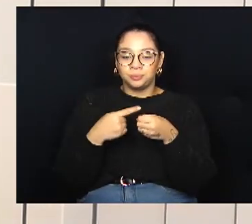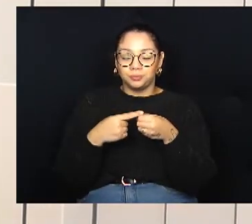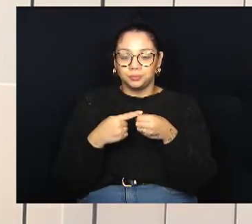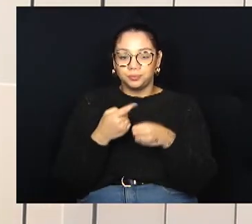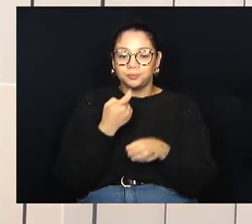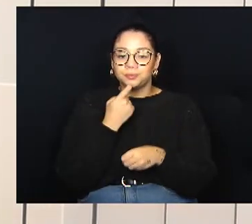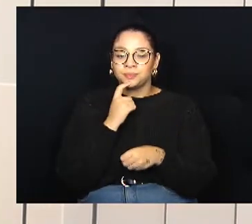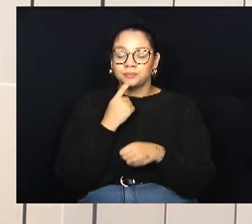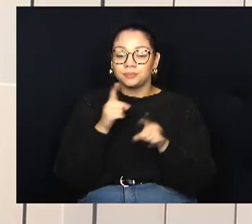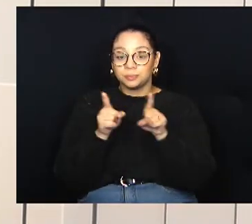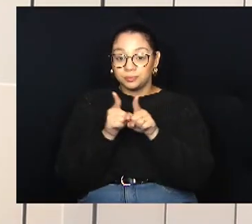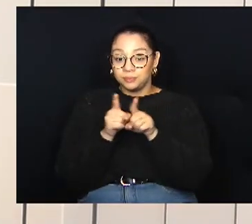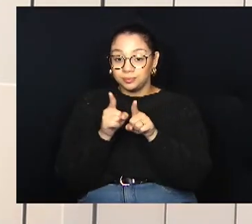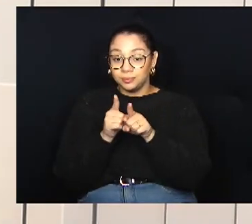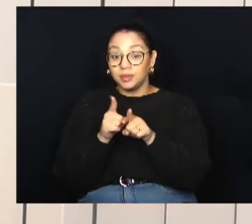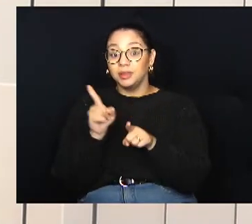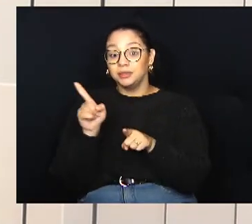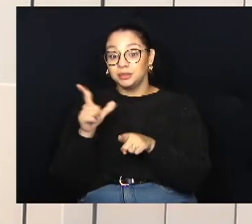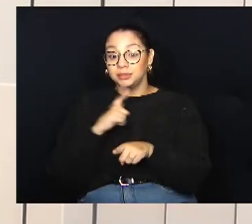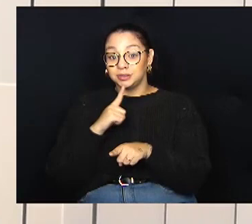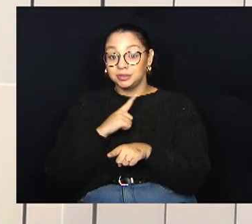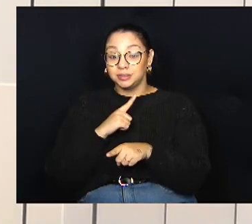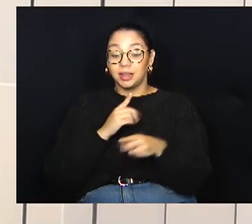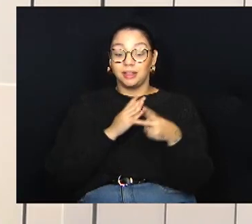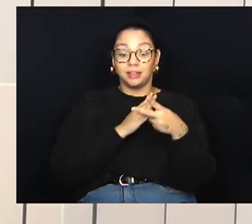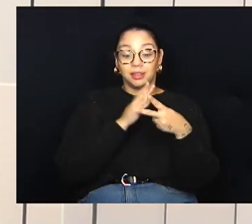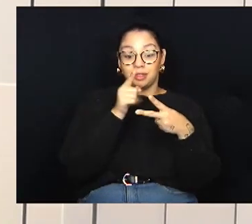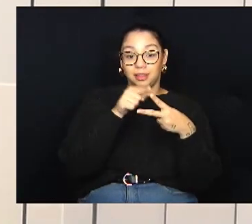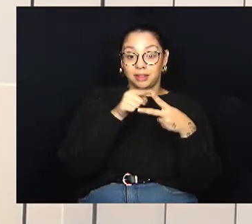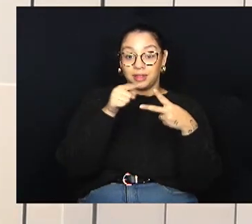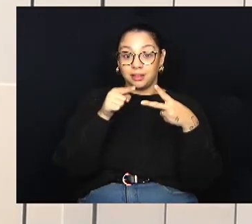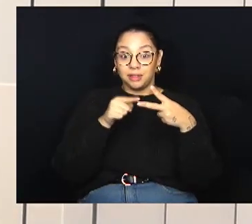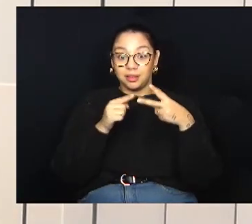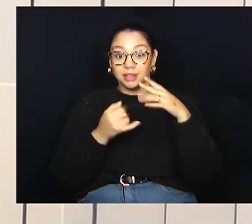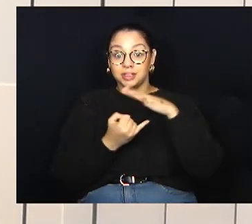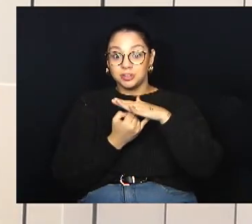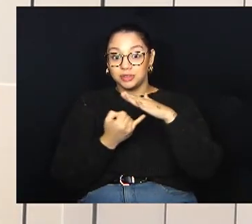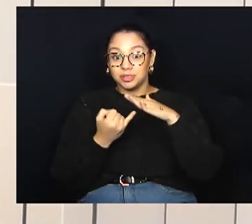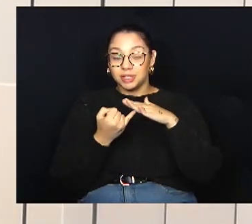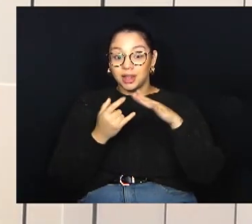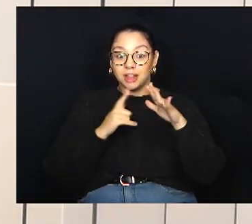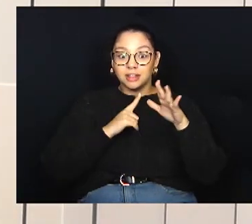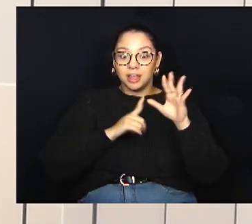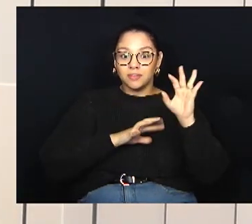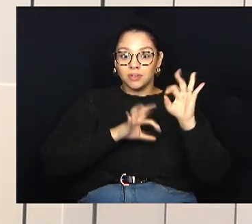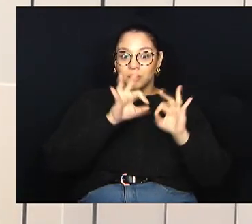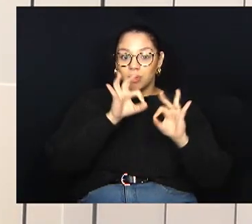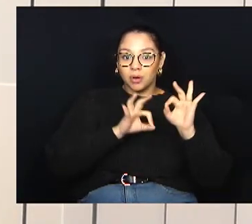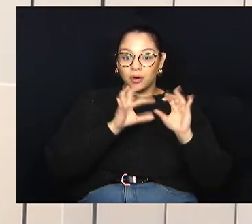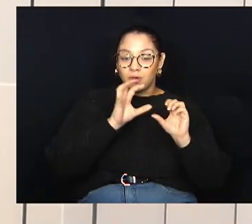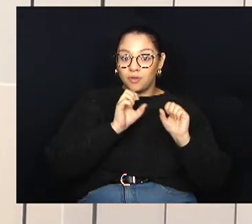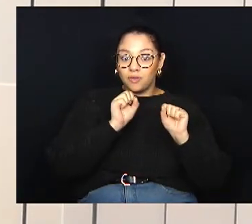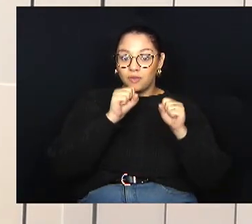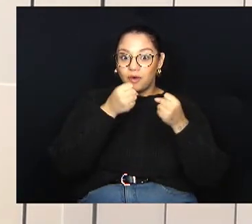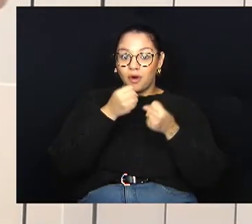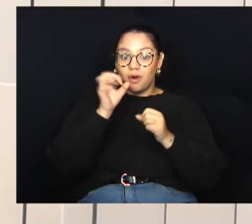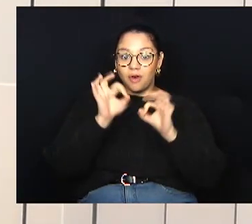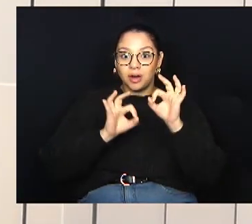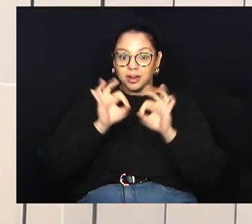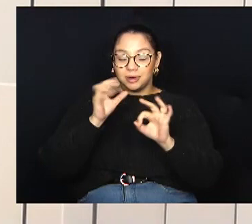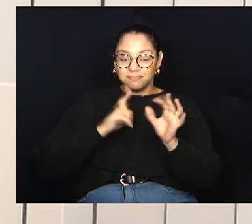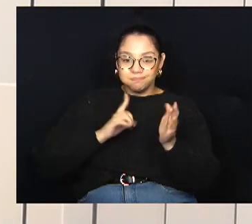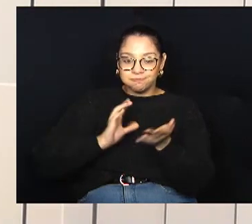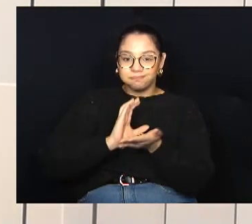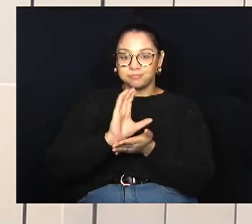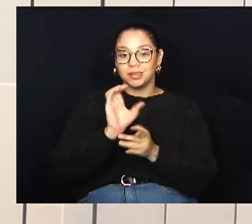AGO Social e a Fundação FEAC elaboraram um programa que fortaleceu organizações da